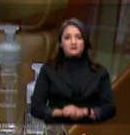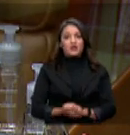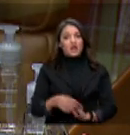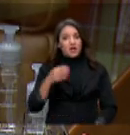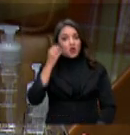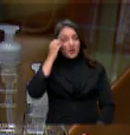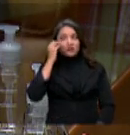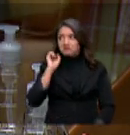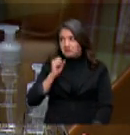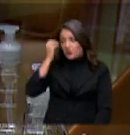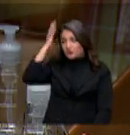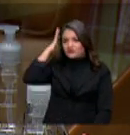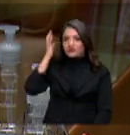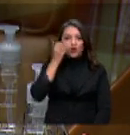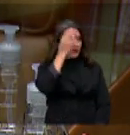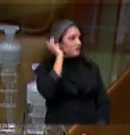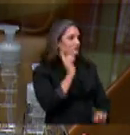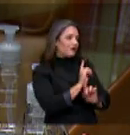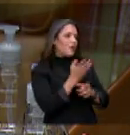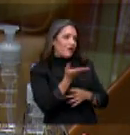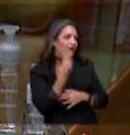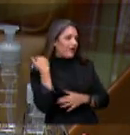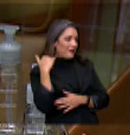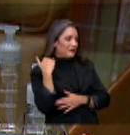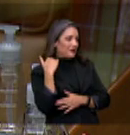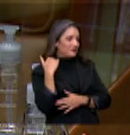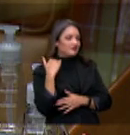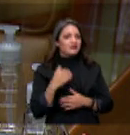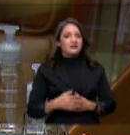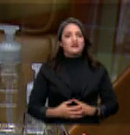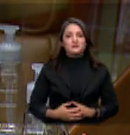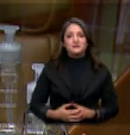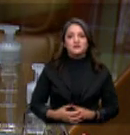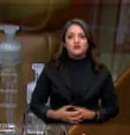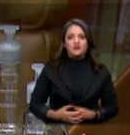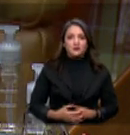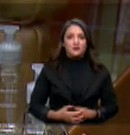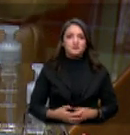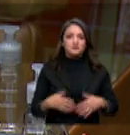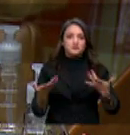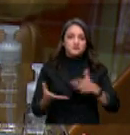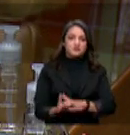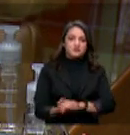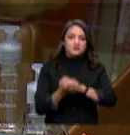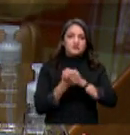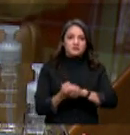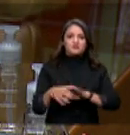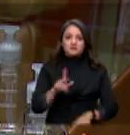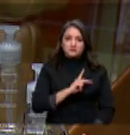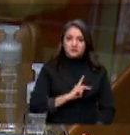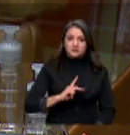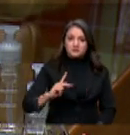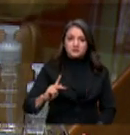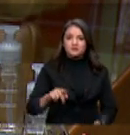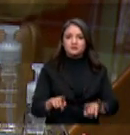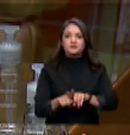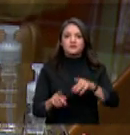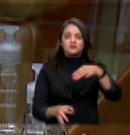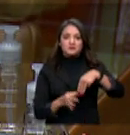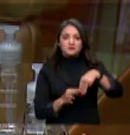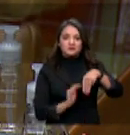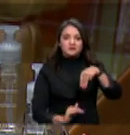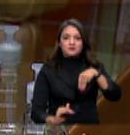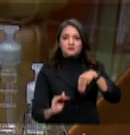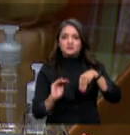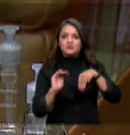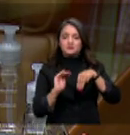tem a palavra para o voto. Senhor presidente, cumprimento a ministra Carmen Lúcia. Senta-se à lateral esquerda da mesa em formato da